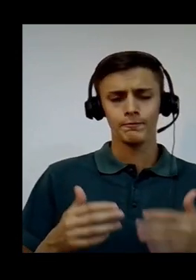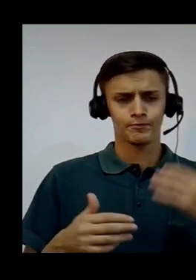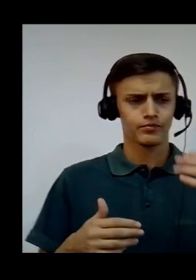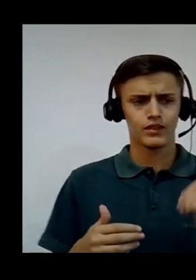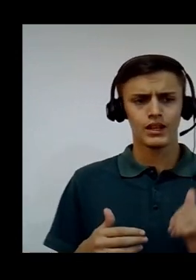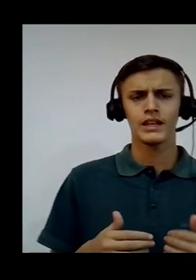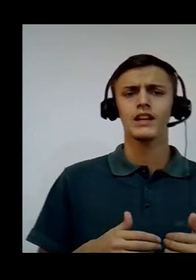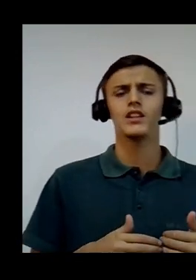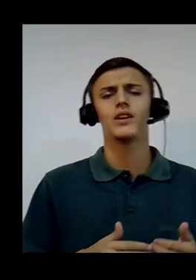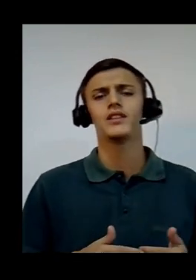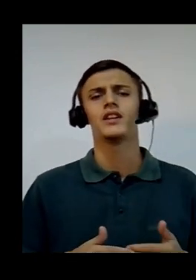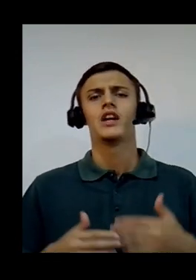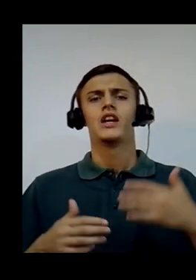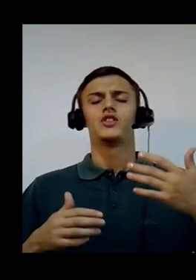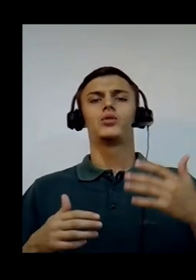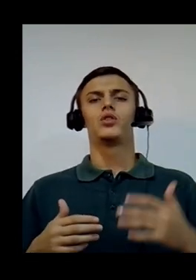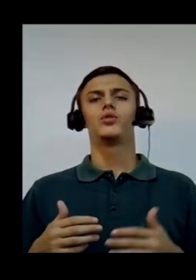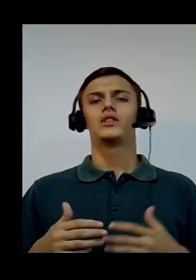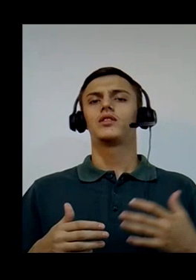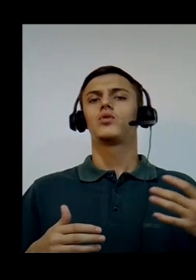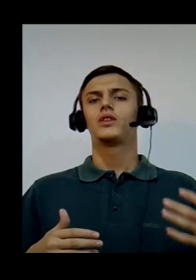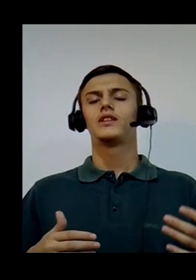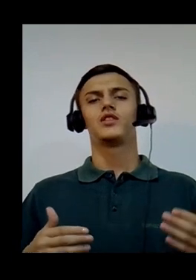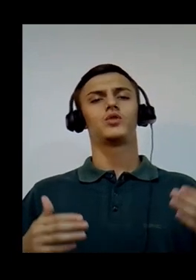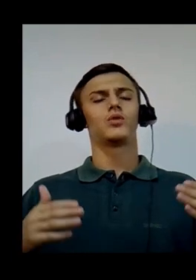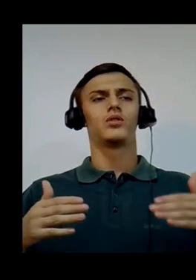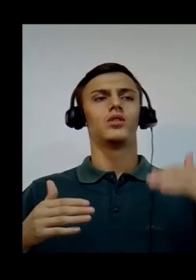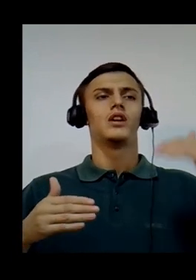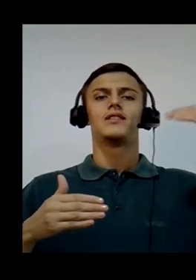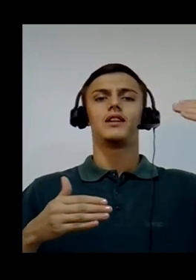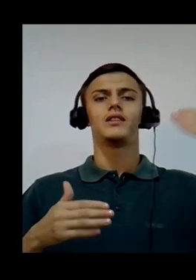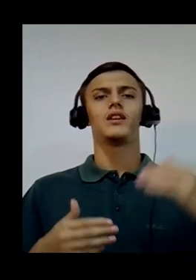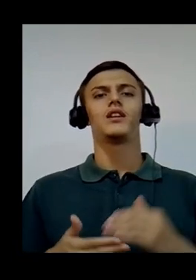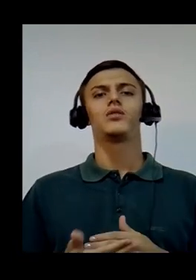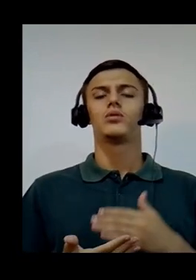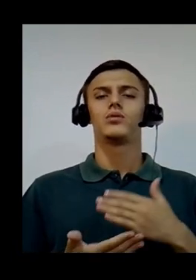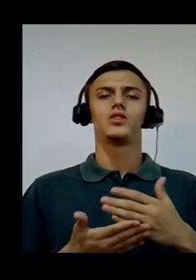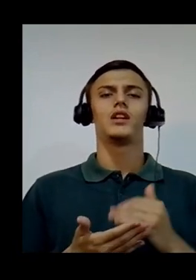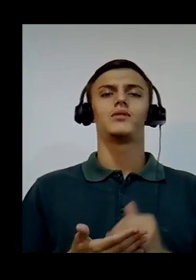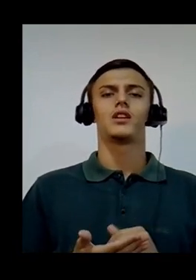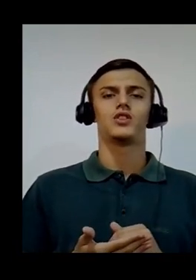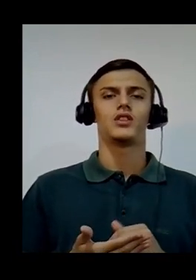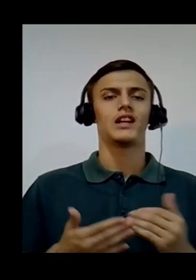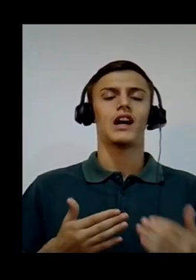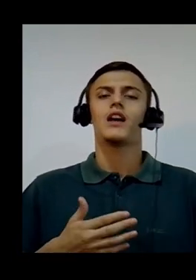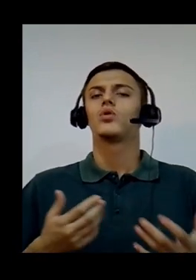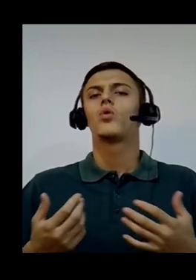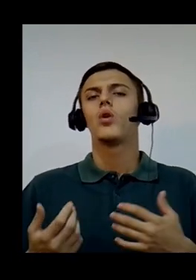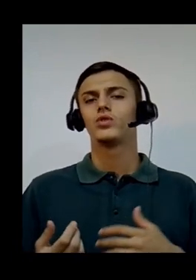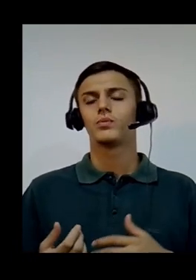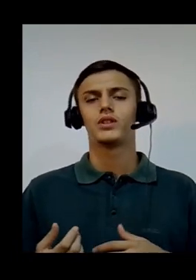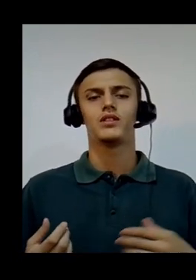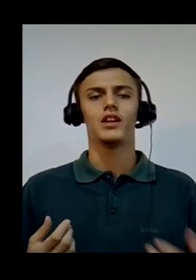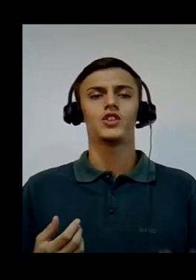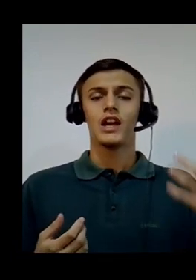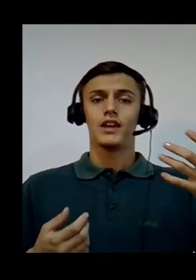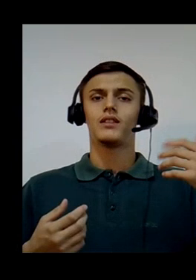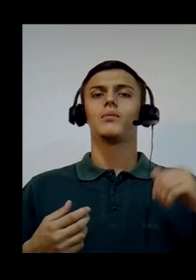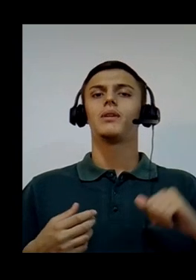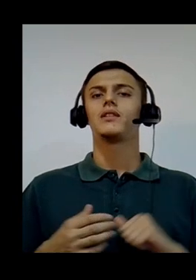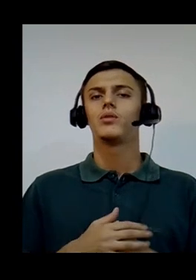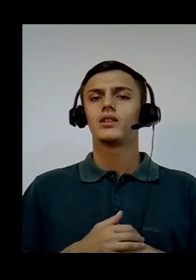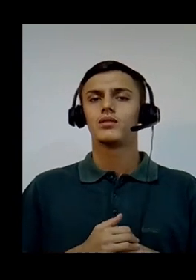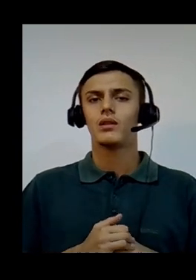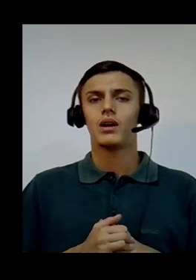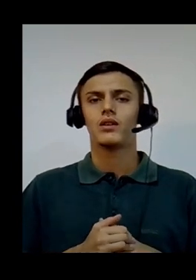100%. Né? E através aí de todo as nossas conquistas, a gente conquistou CLT, todos os direitos que a gente tem caso ocorra algum tipo de acidente